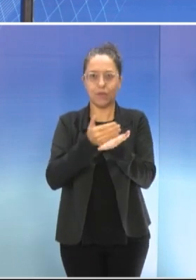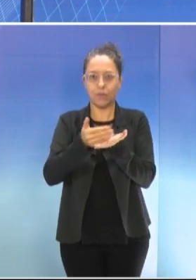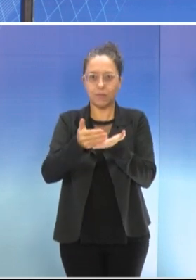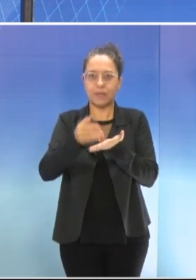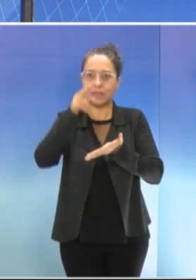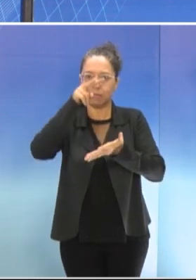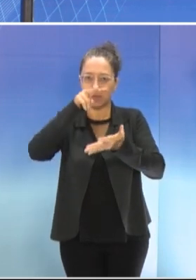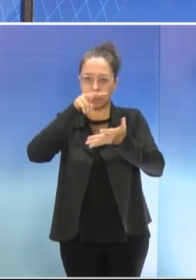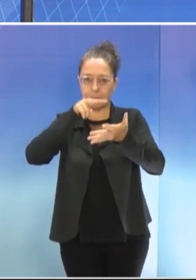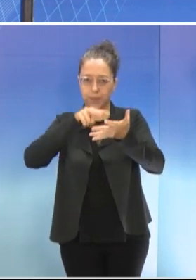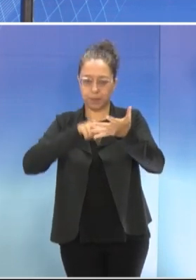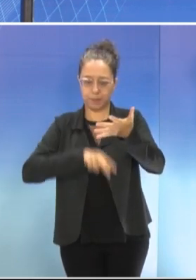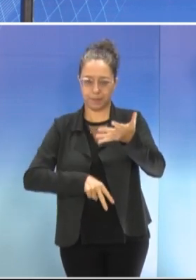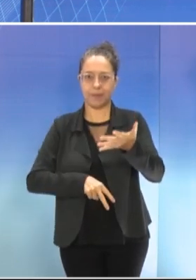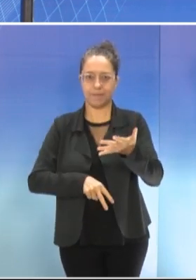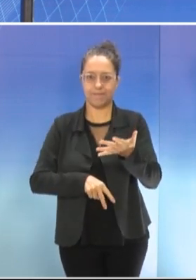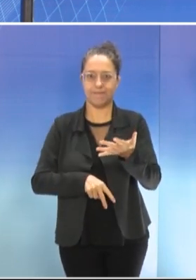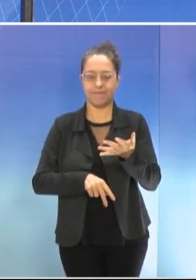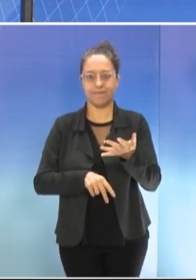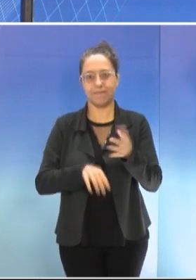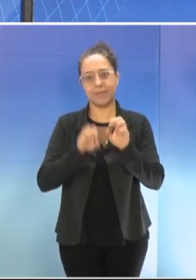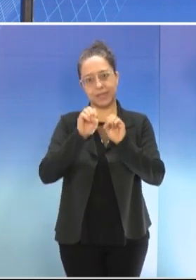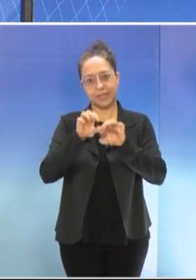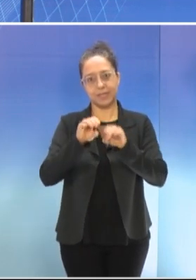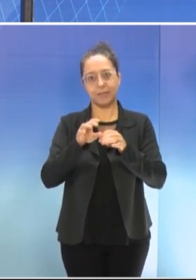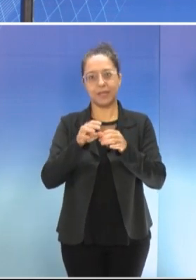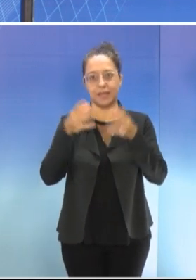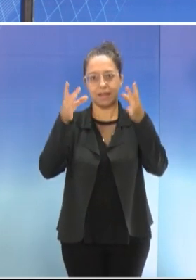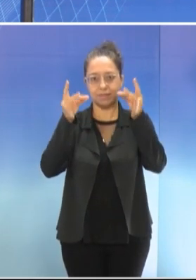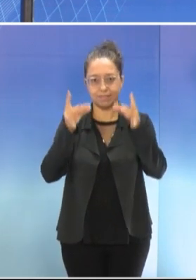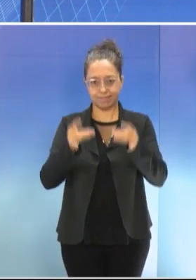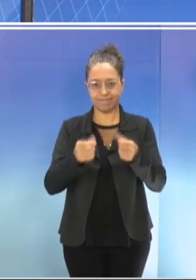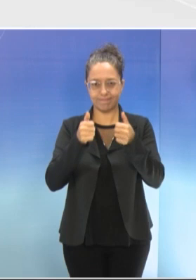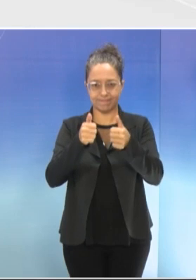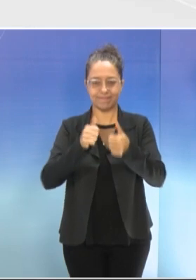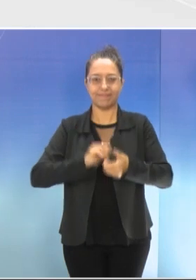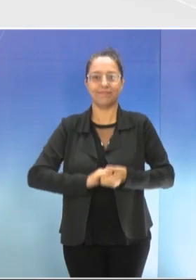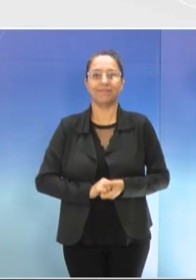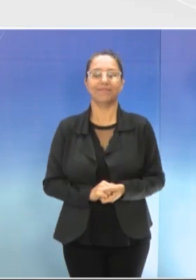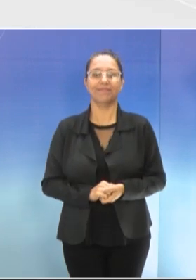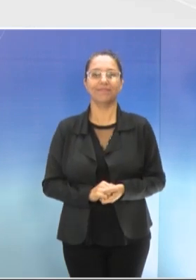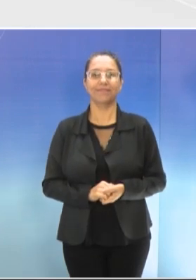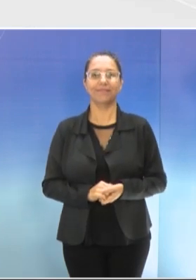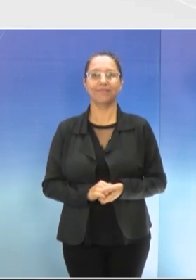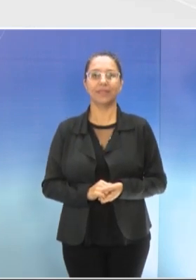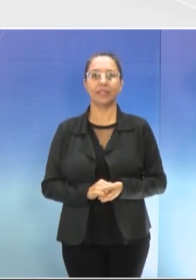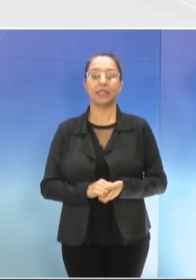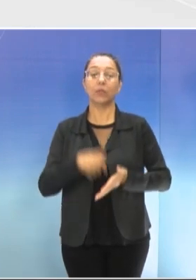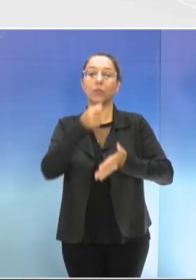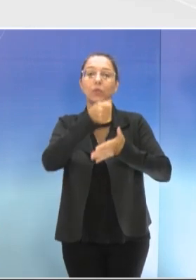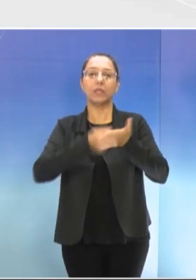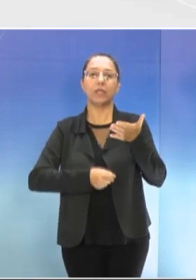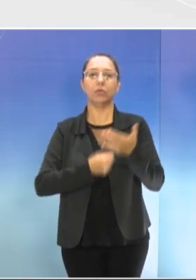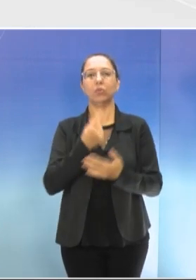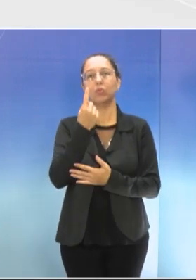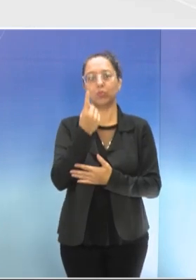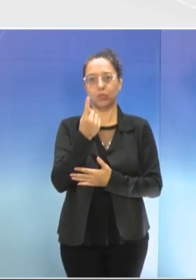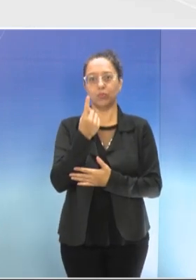primeira questão e vou trabalhar um pouco mais sobre ela, tá ok? O texto 1 era a